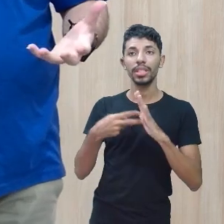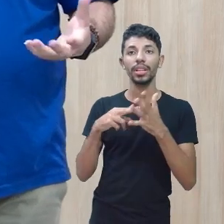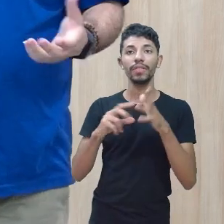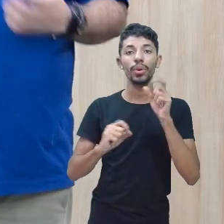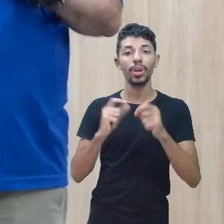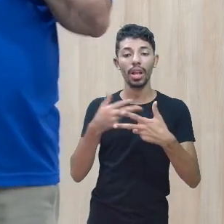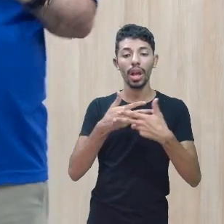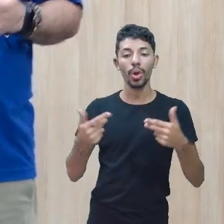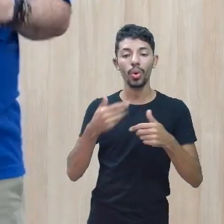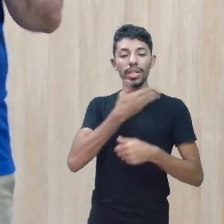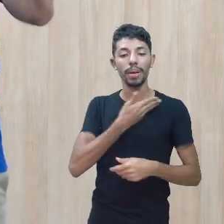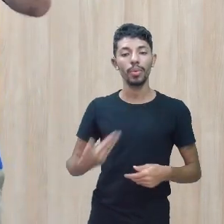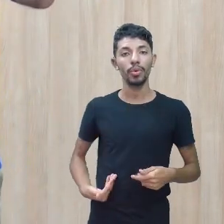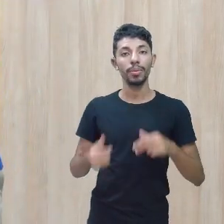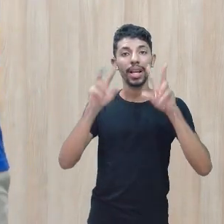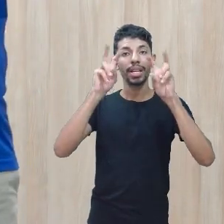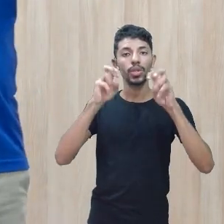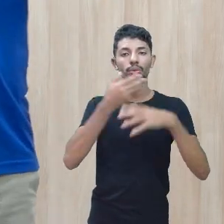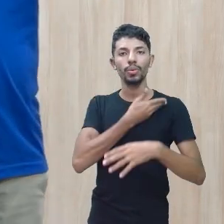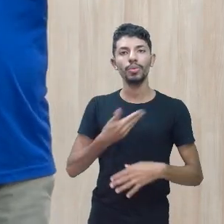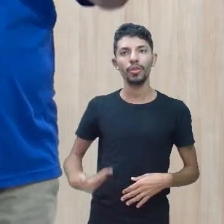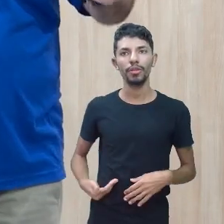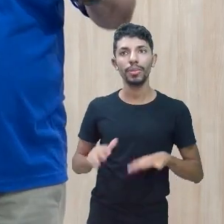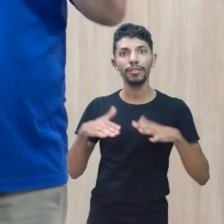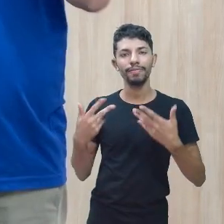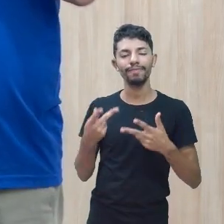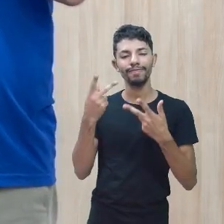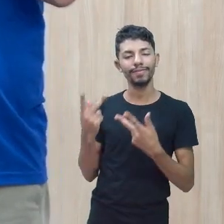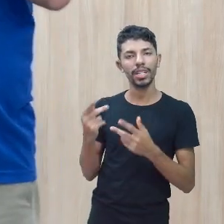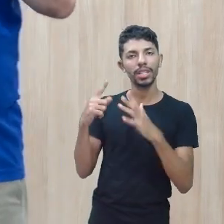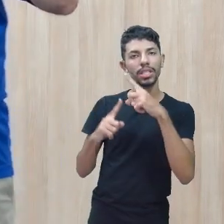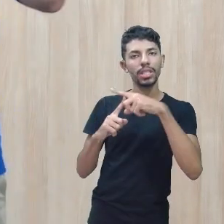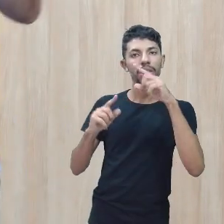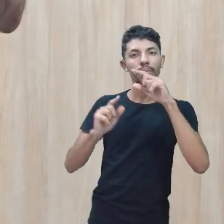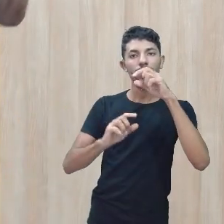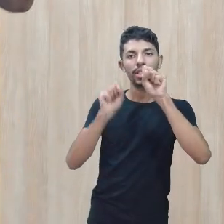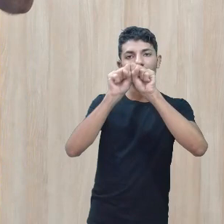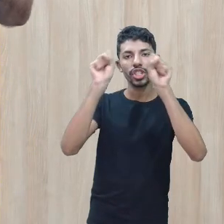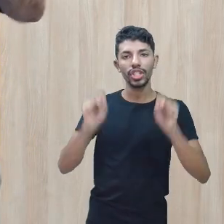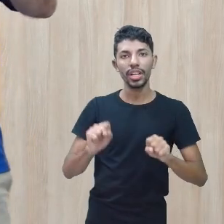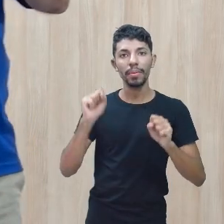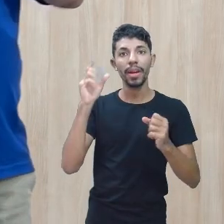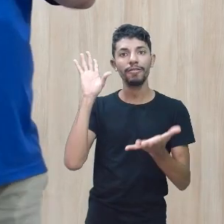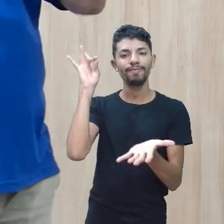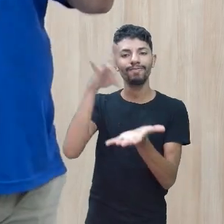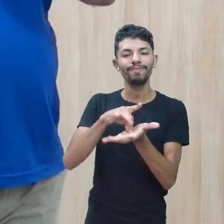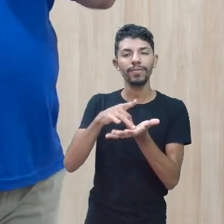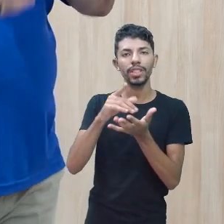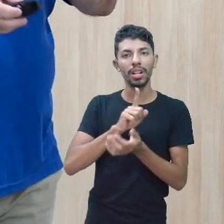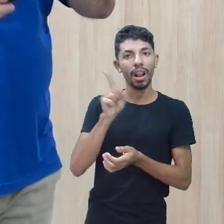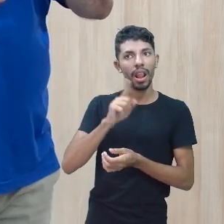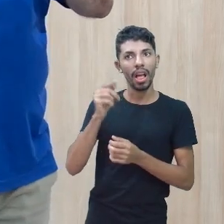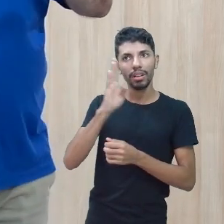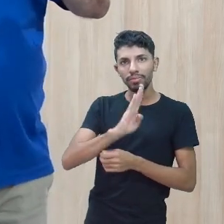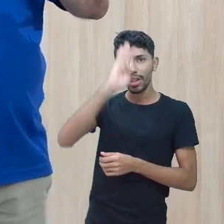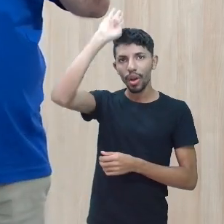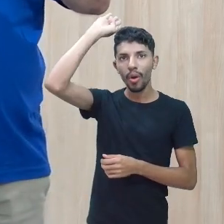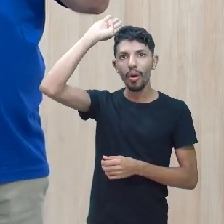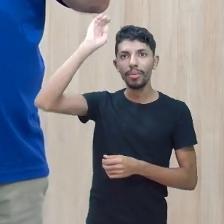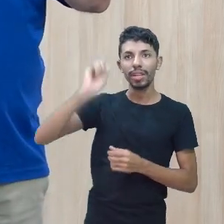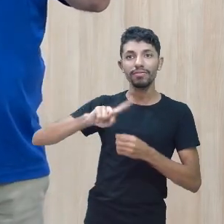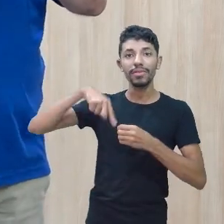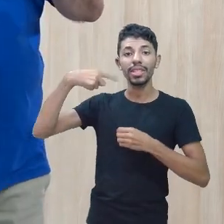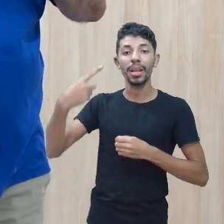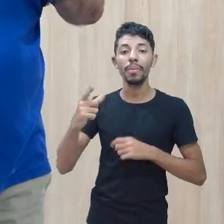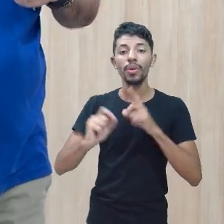pública, né? Então, esse sistema, ele vai vigorar em Roma após o sistema, né,